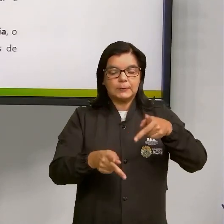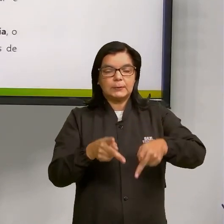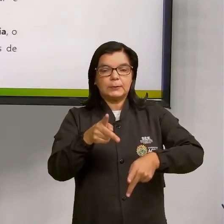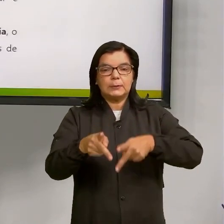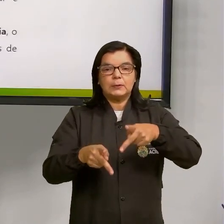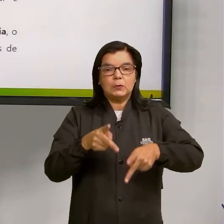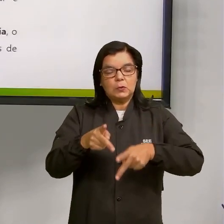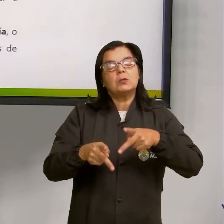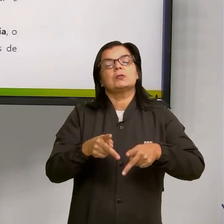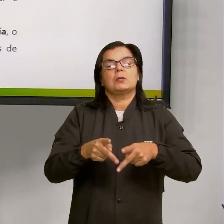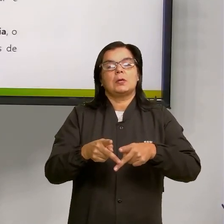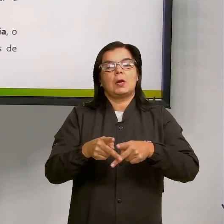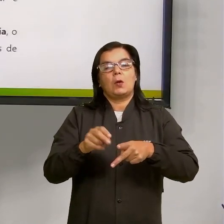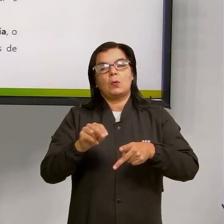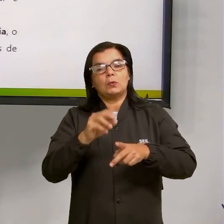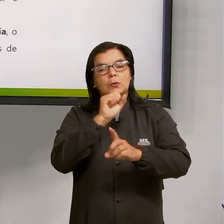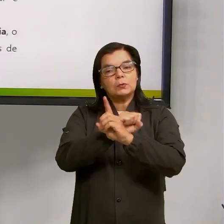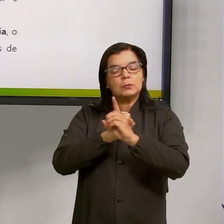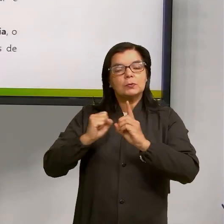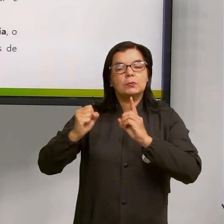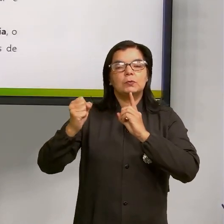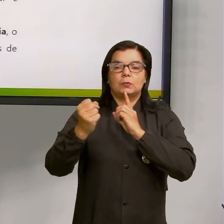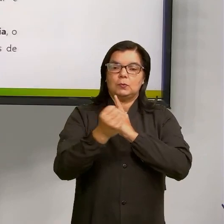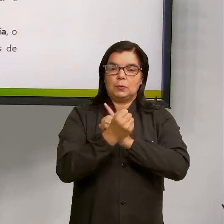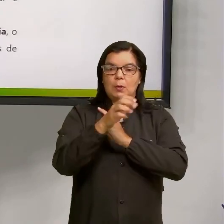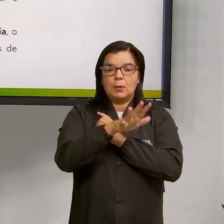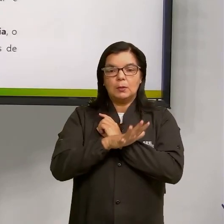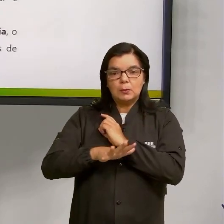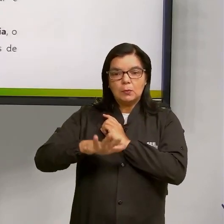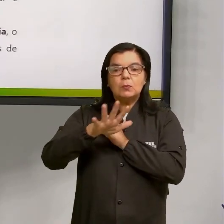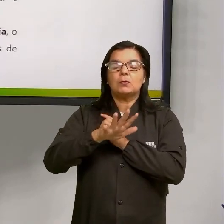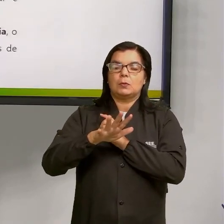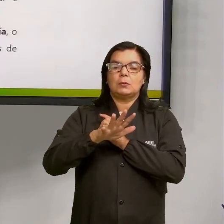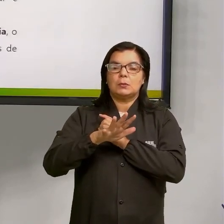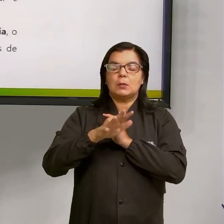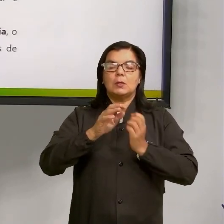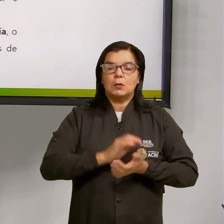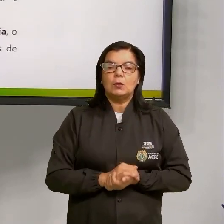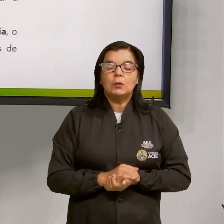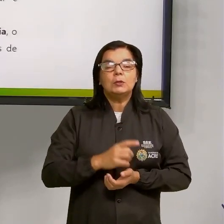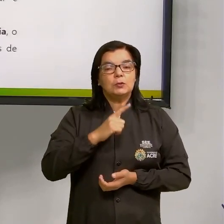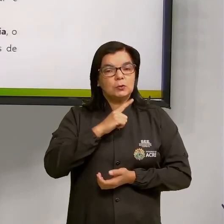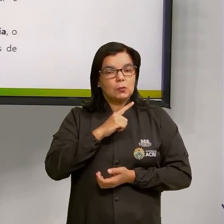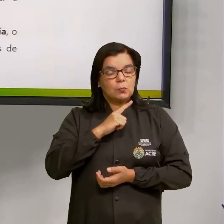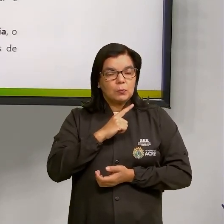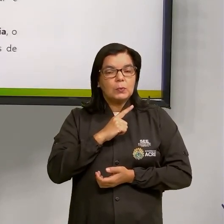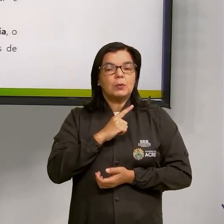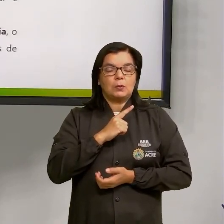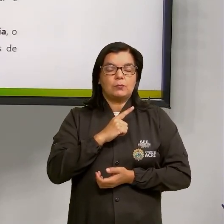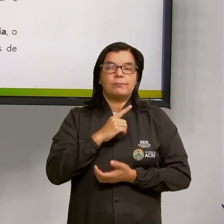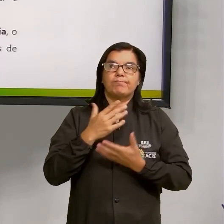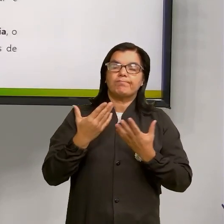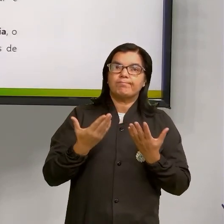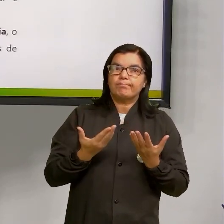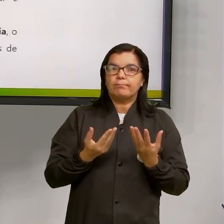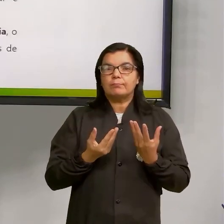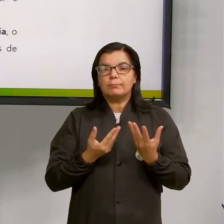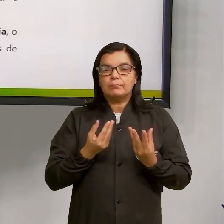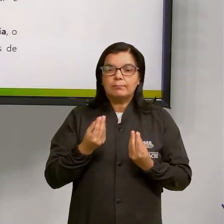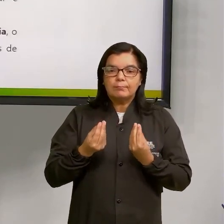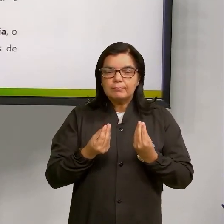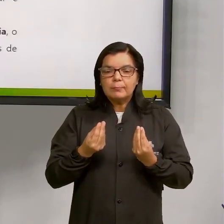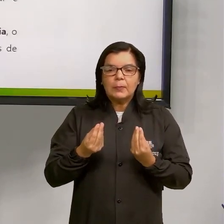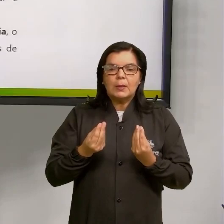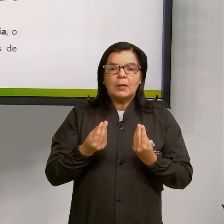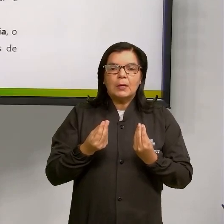população, a sociedade, de uma forma errônea, de uma forma, digamos assim,